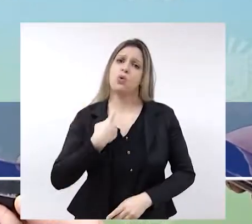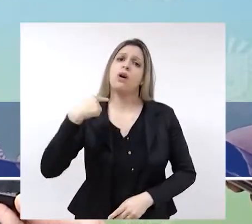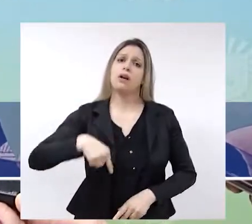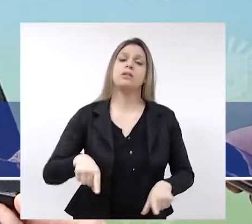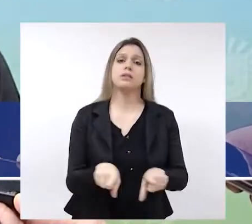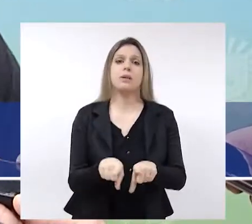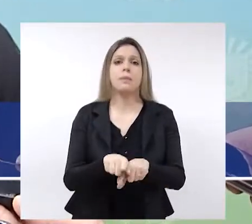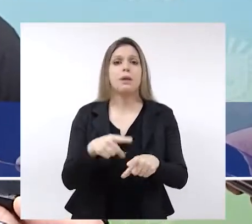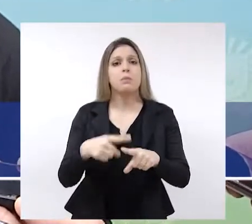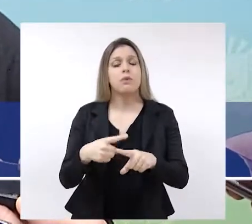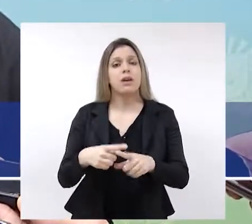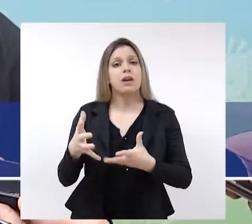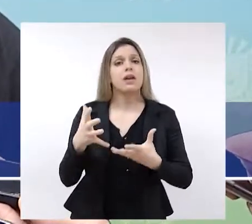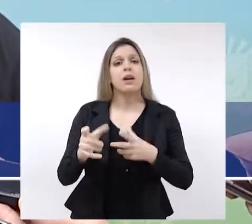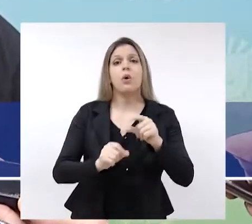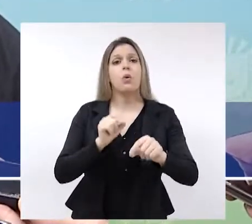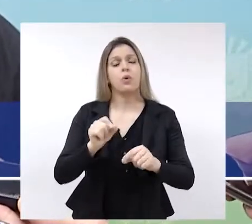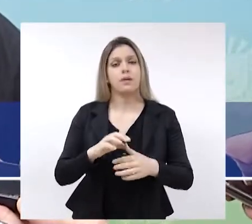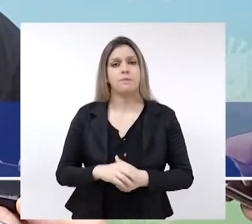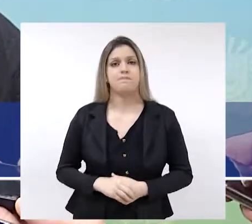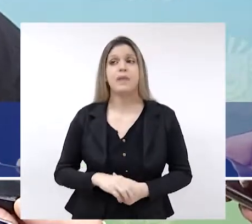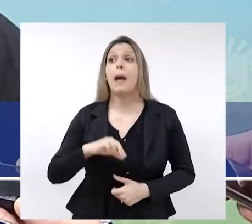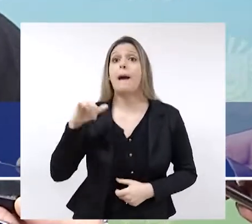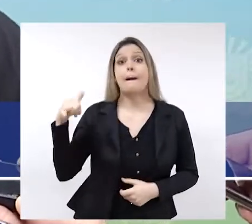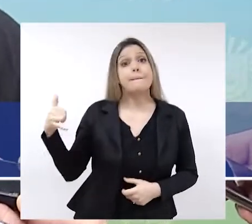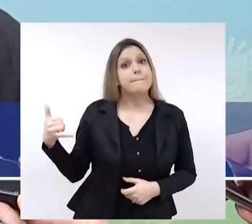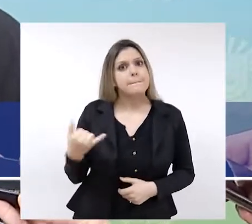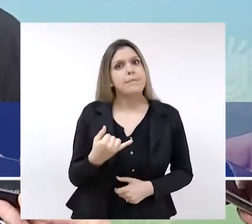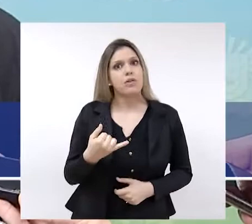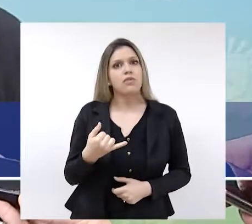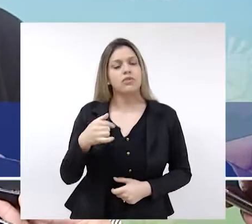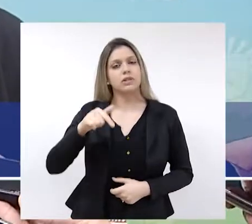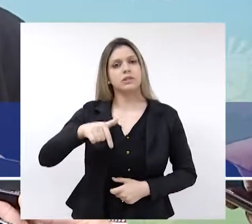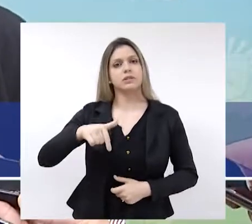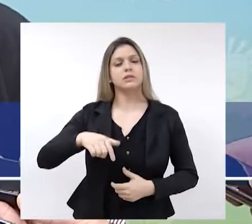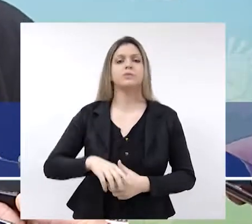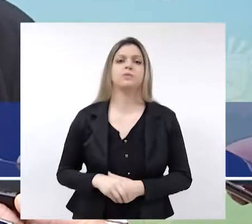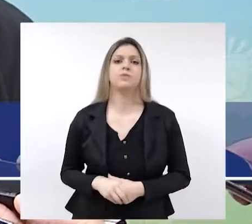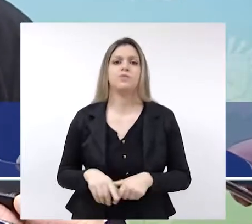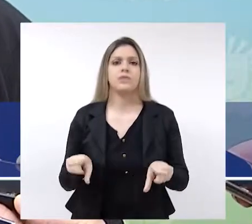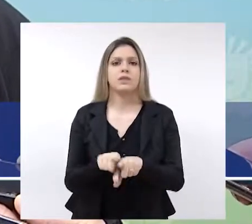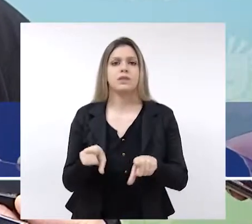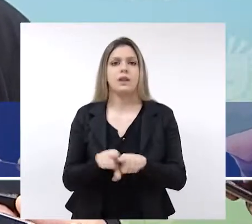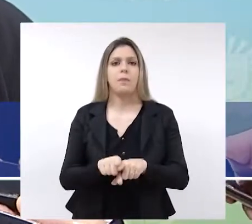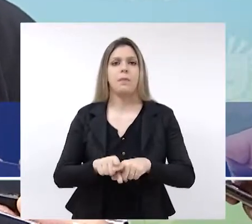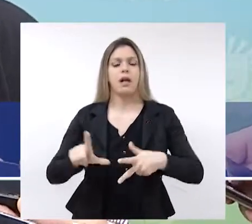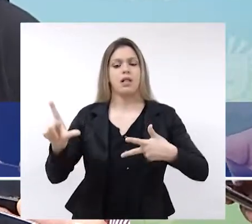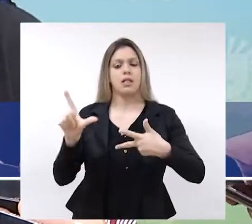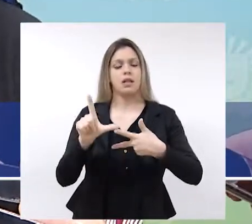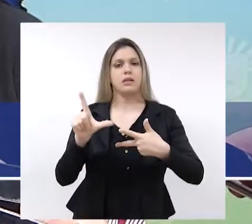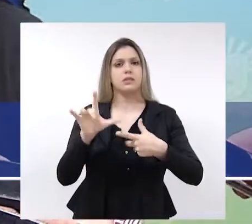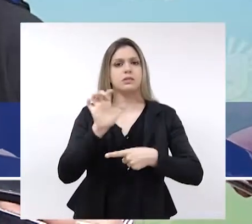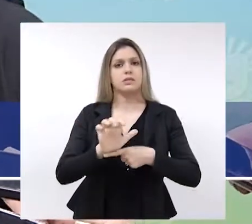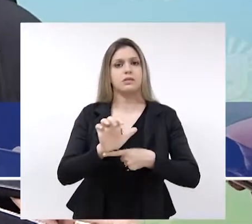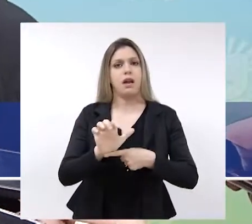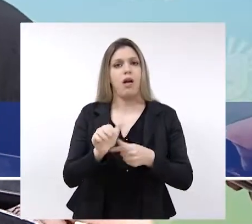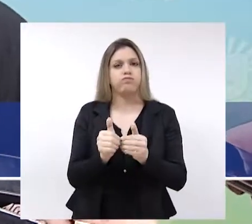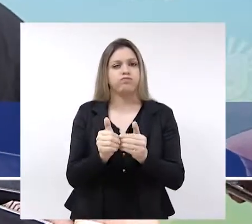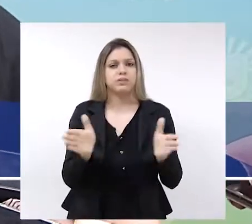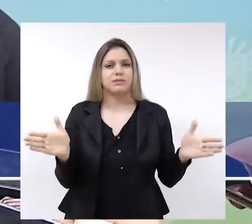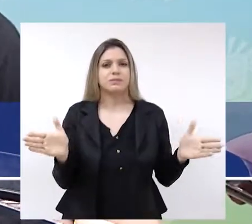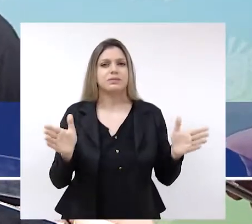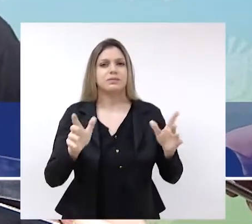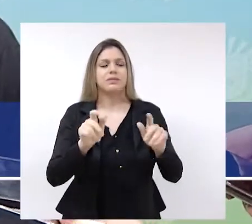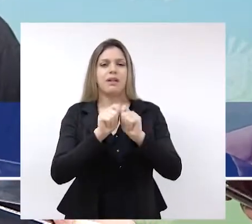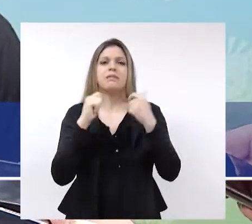também para estar aproveitando a oportunidade que aqui o Poder Legislativo do Estado está